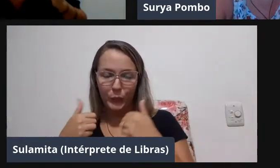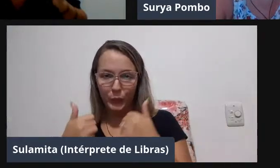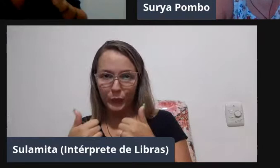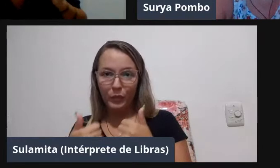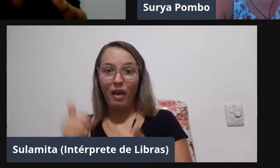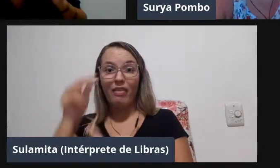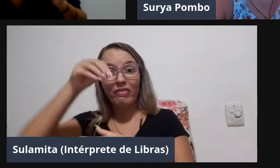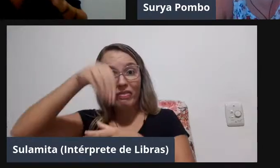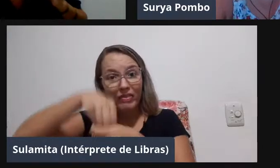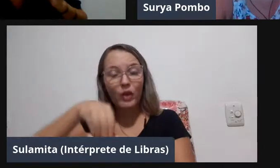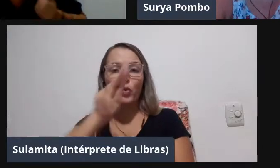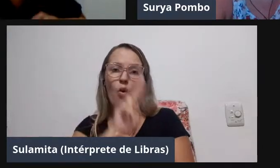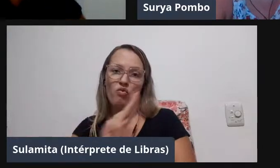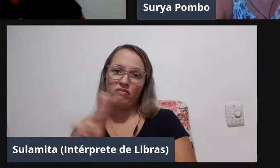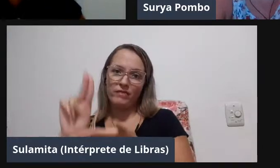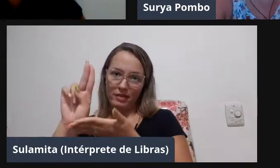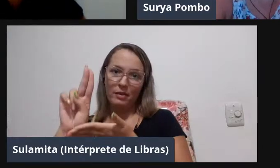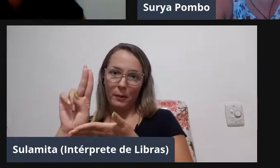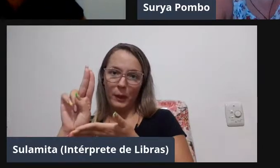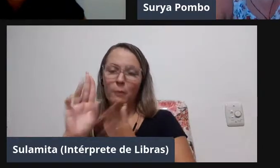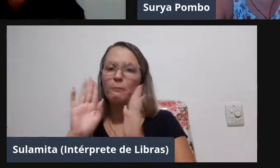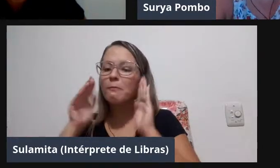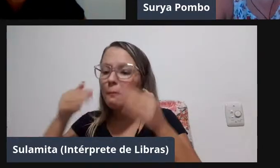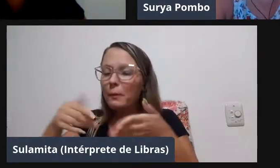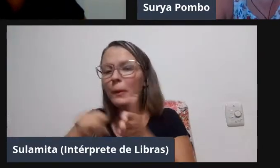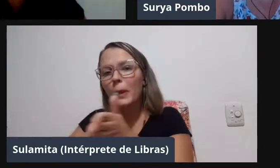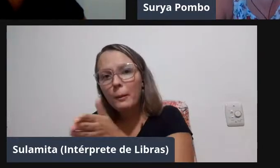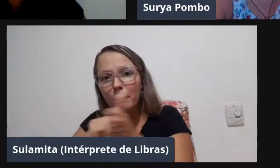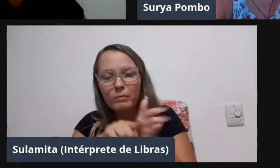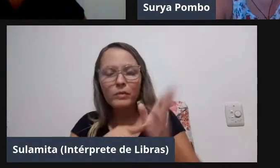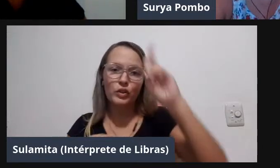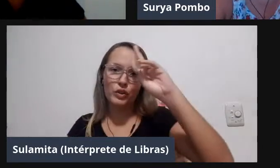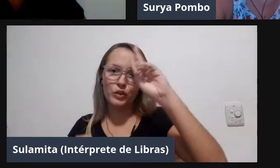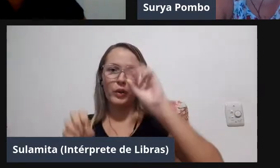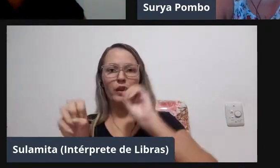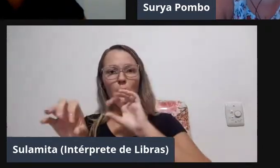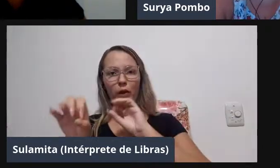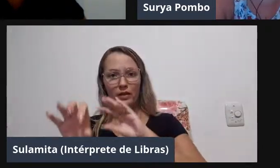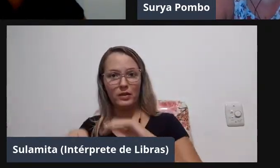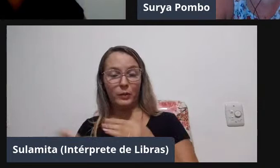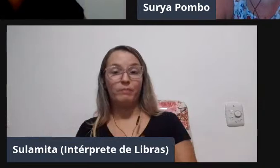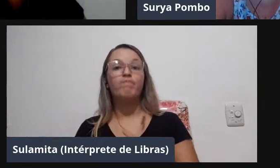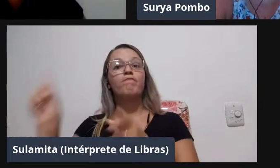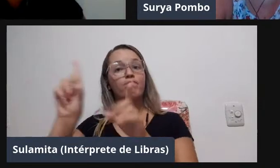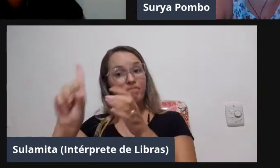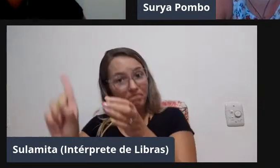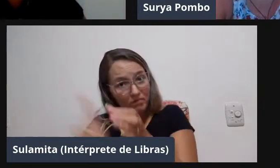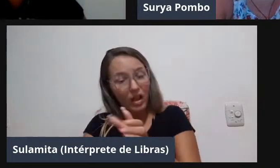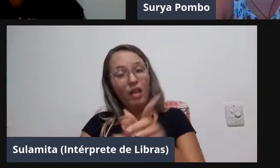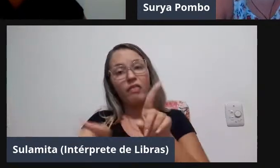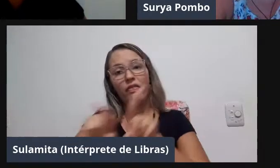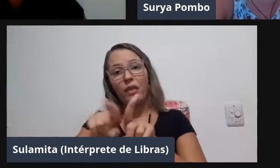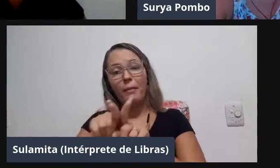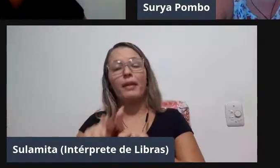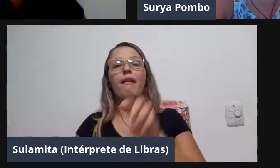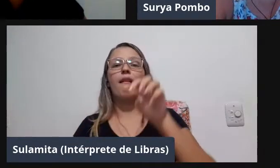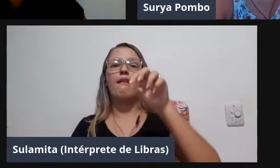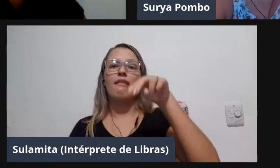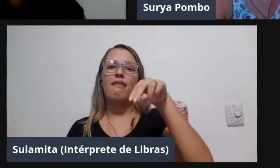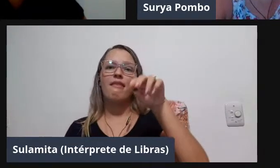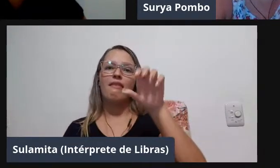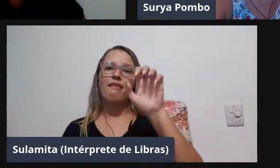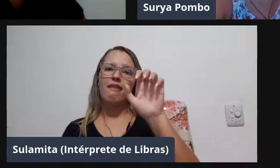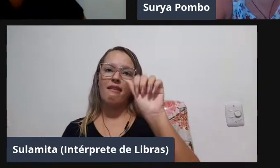Interdisciplinar de Estudos em Pesquisas em História da Educação da Universidade de São Paulo. Integrante e cofundadora do NEAB, Núcleo de